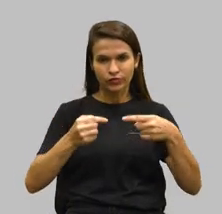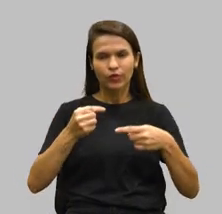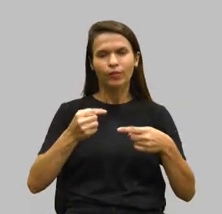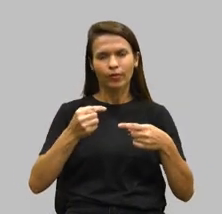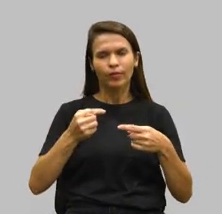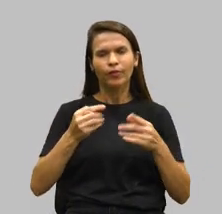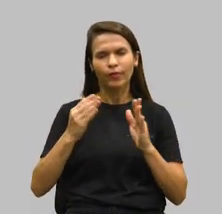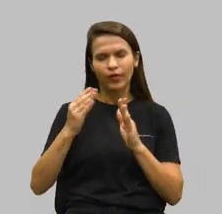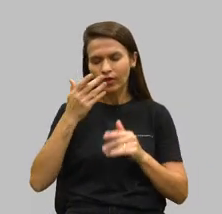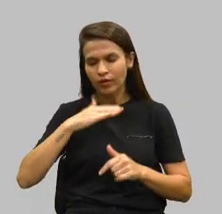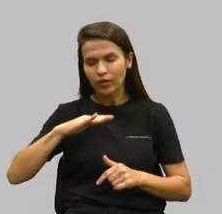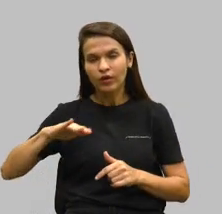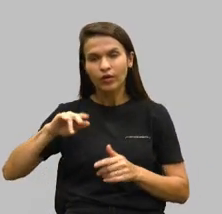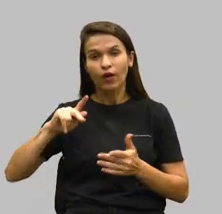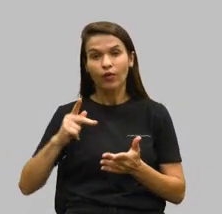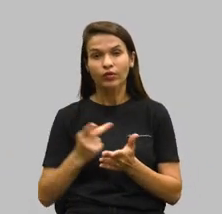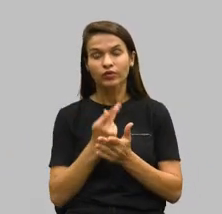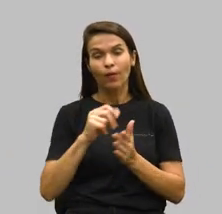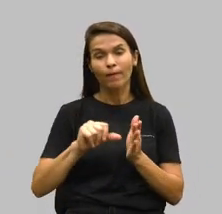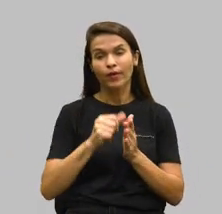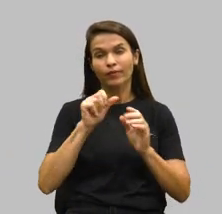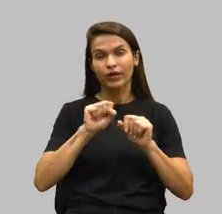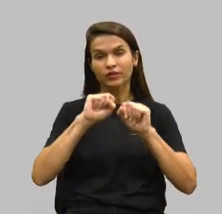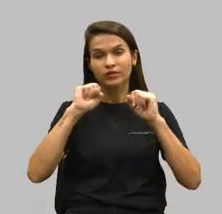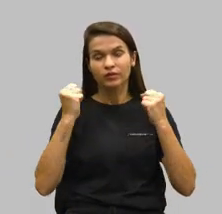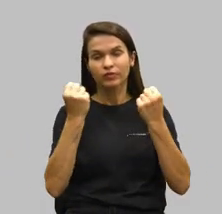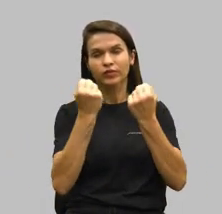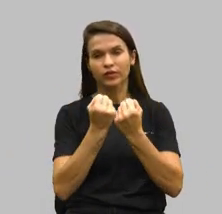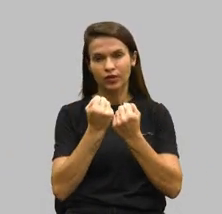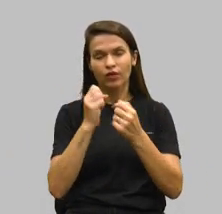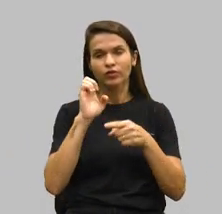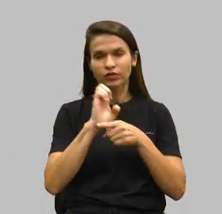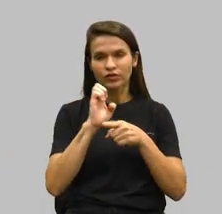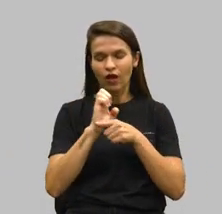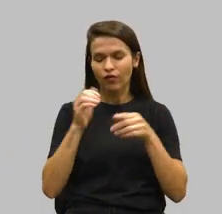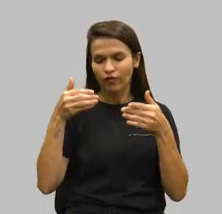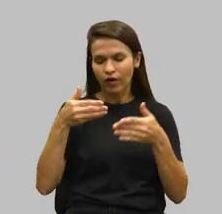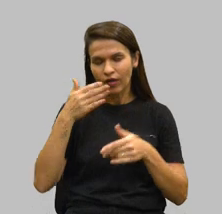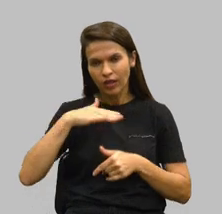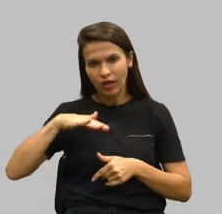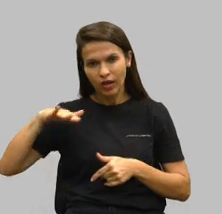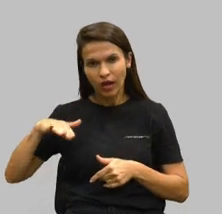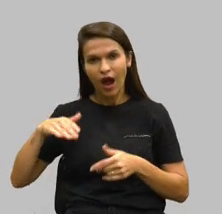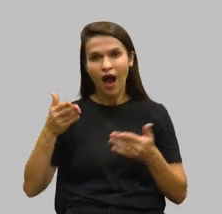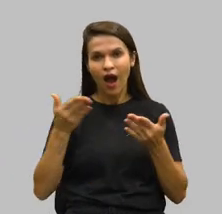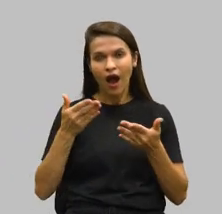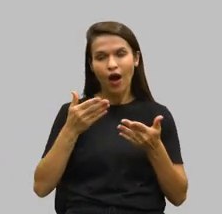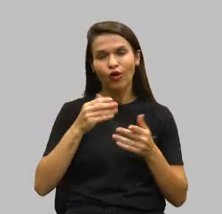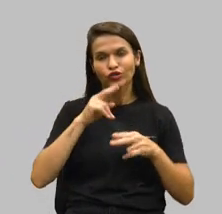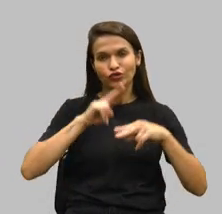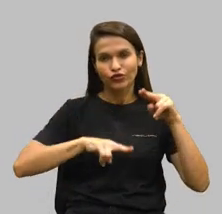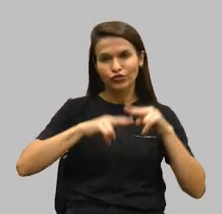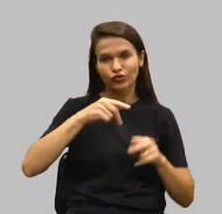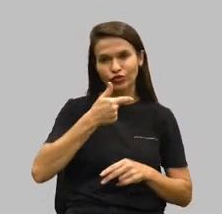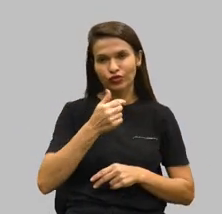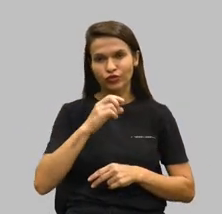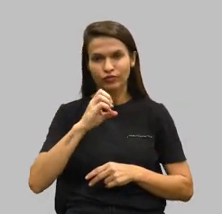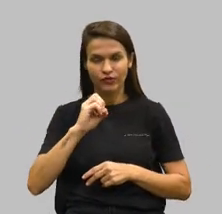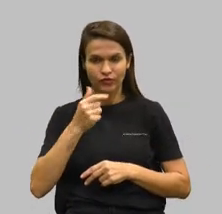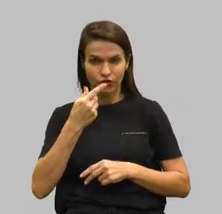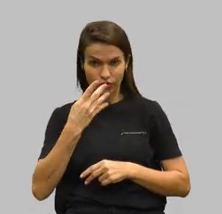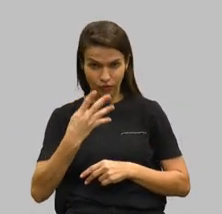Onde aconteceu o primeiro seminário Estadual pela primeira infância agora em junho de 2024 onde eu estive